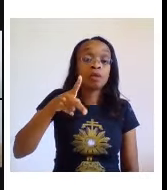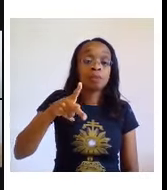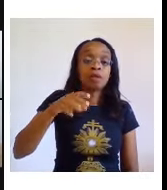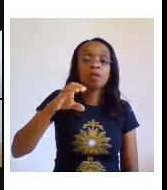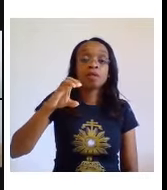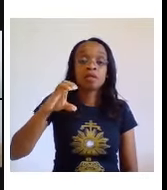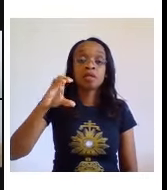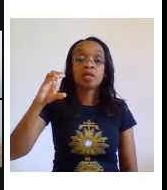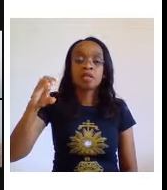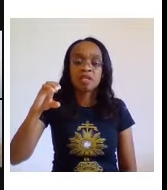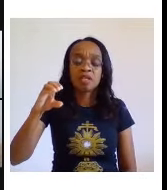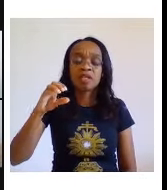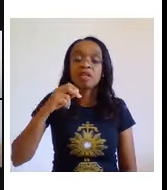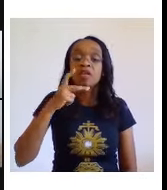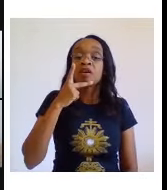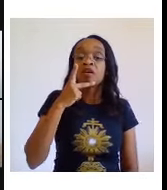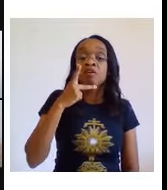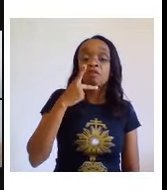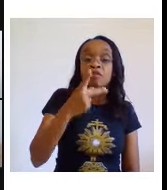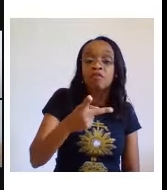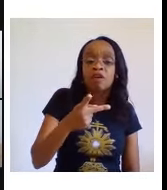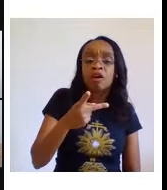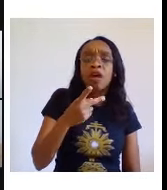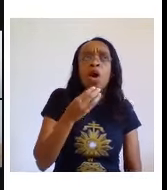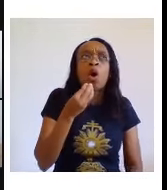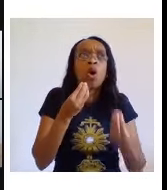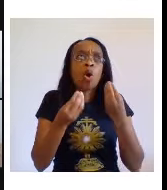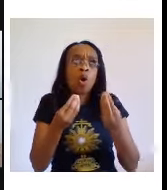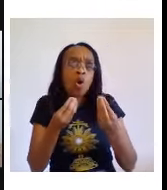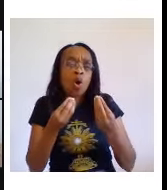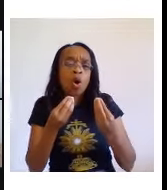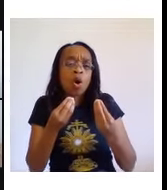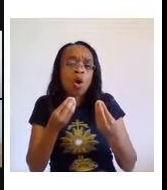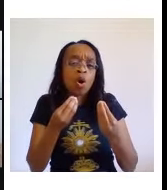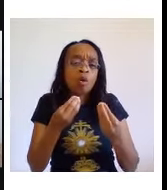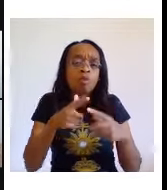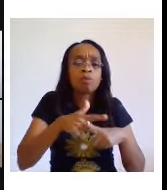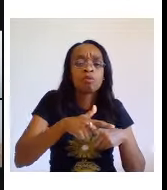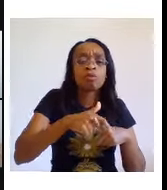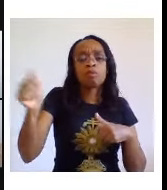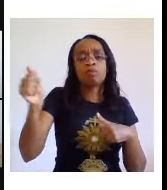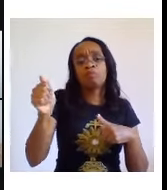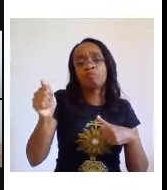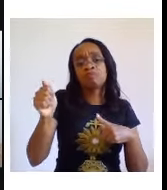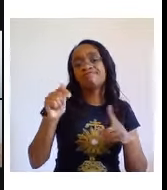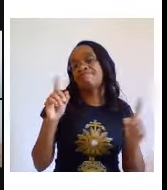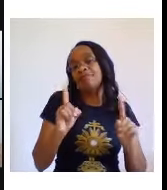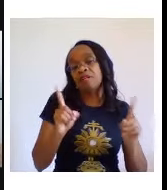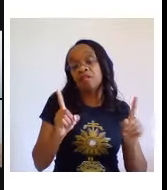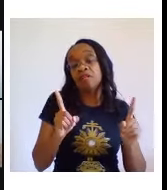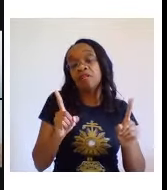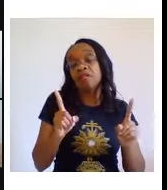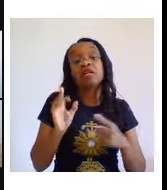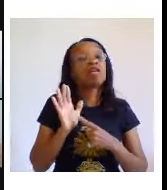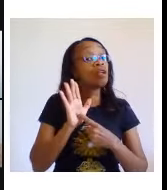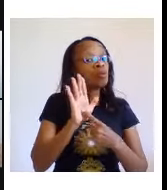simplesmente traz as evidências, traz todo esse histórico, e aí cada país tem uma decisão do qual ele